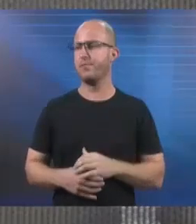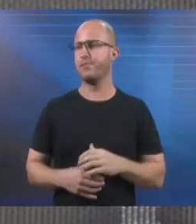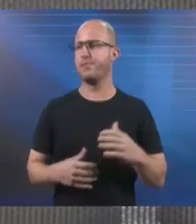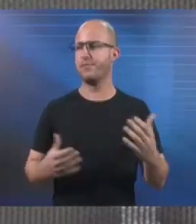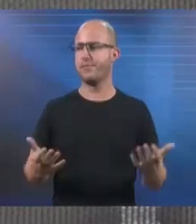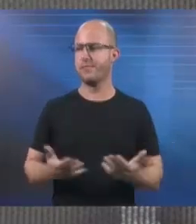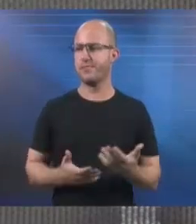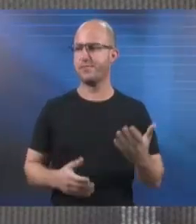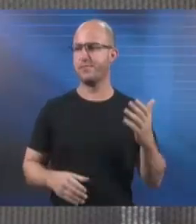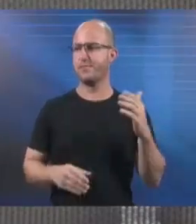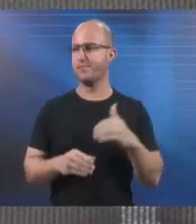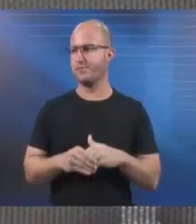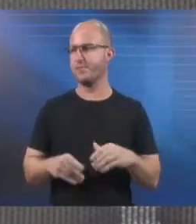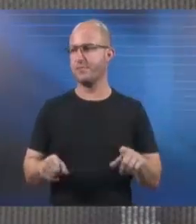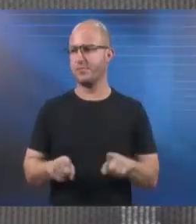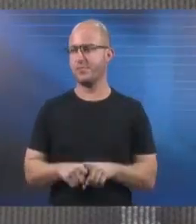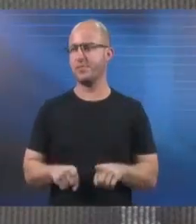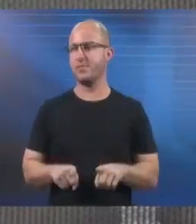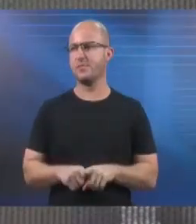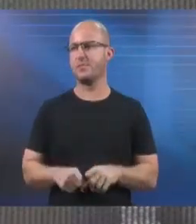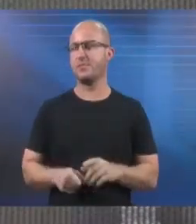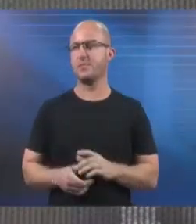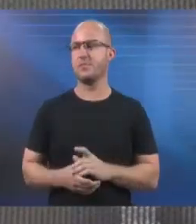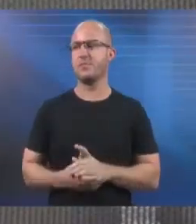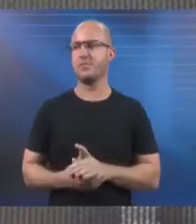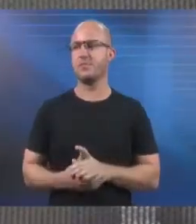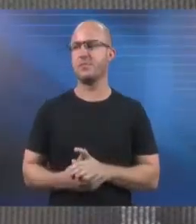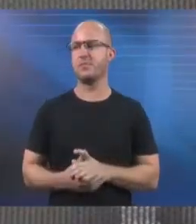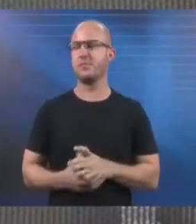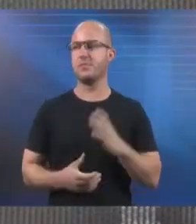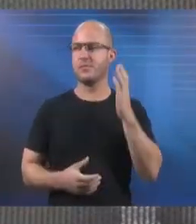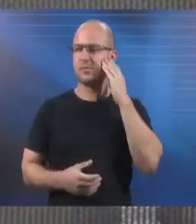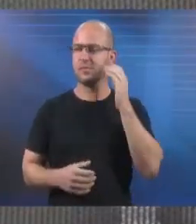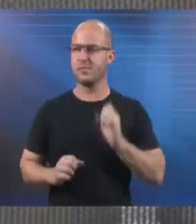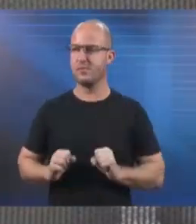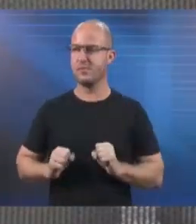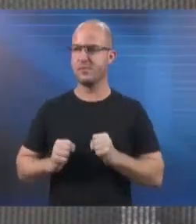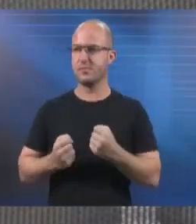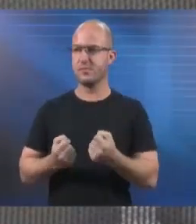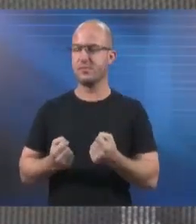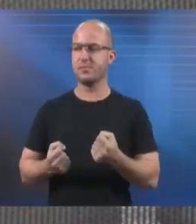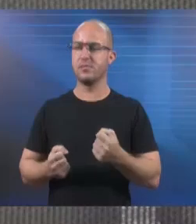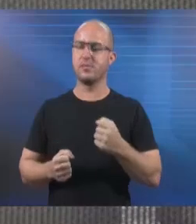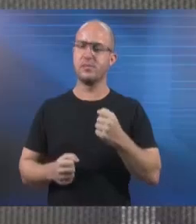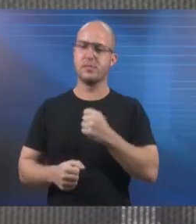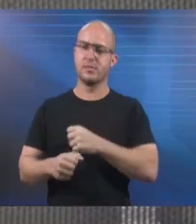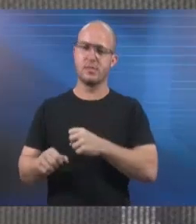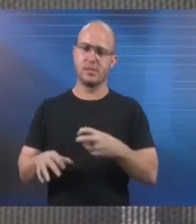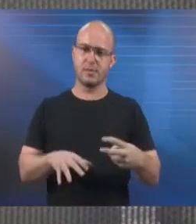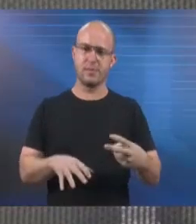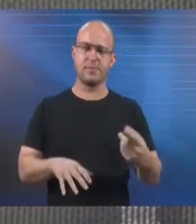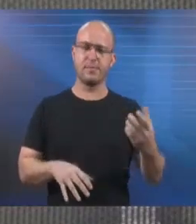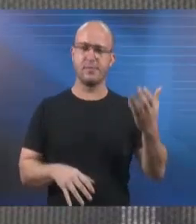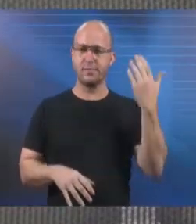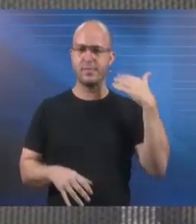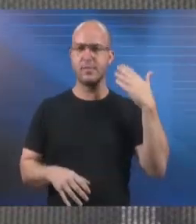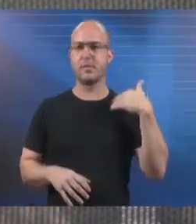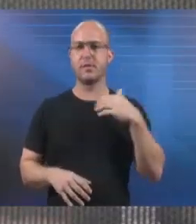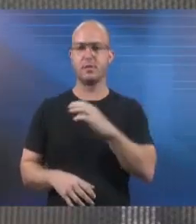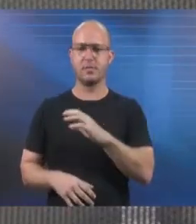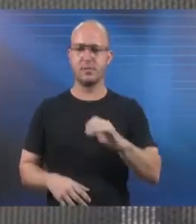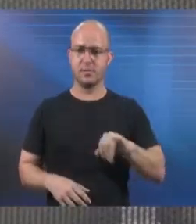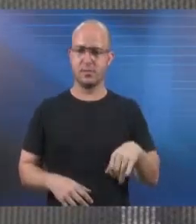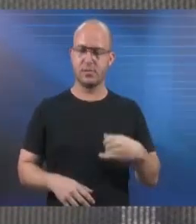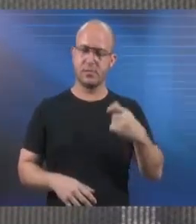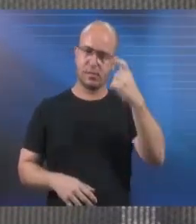estou aqui para votar também né E aí vocês sabem do esforço que nós fizemos na semana passada para garantir a ccj mesmo eu não